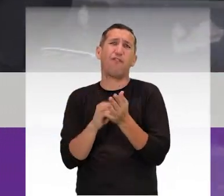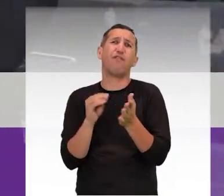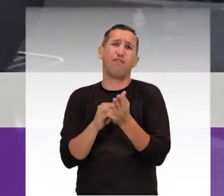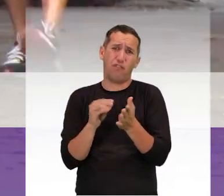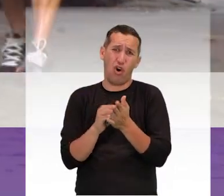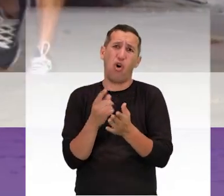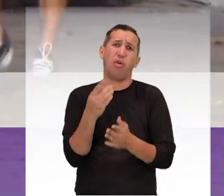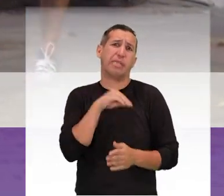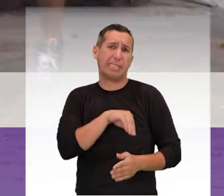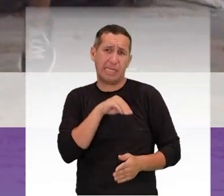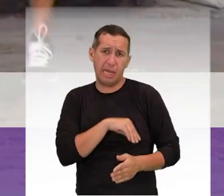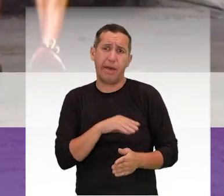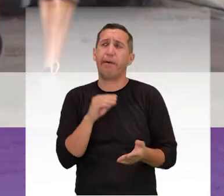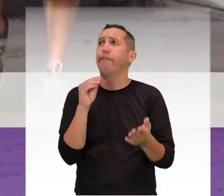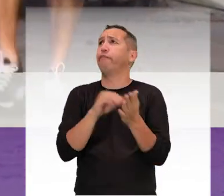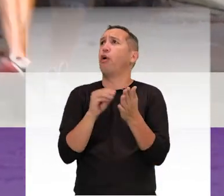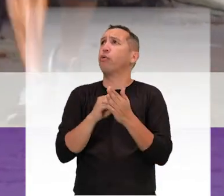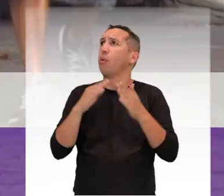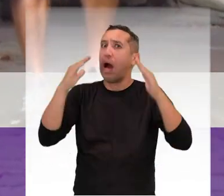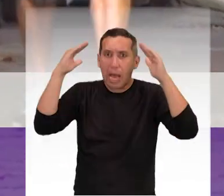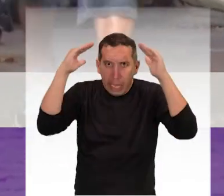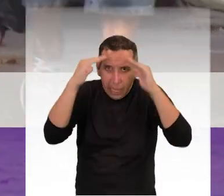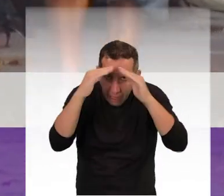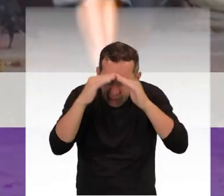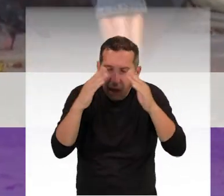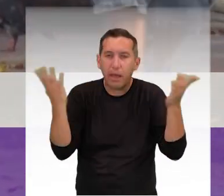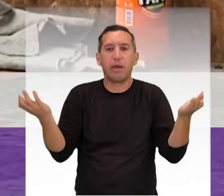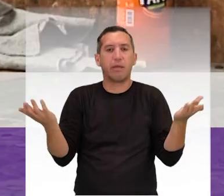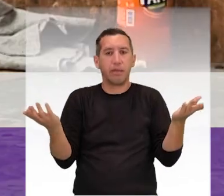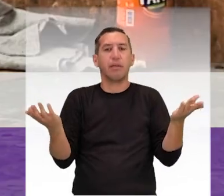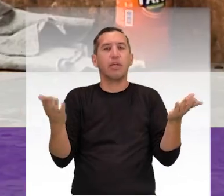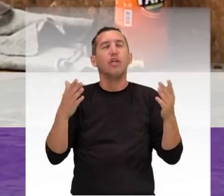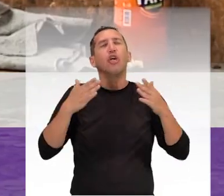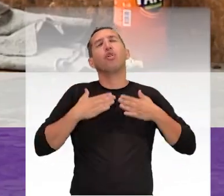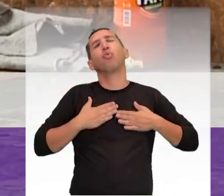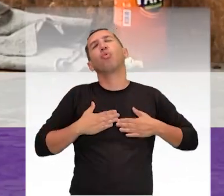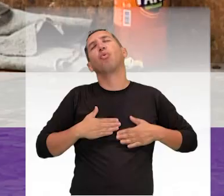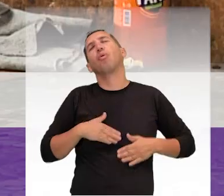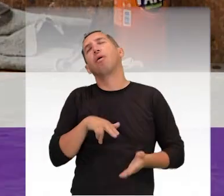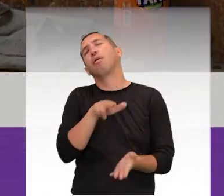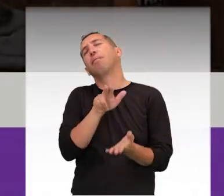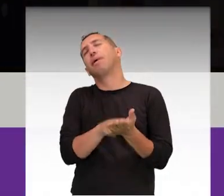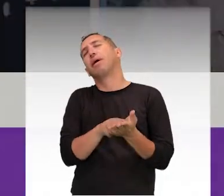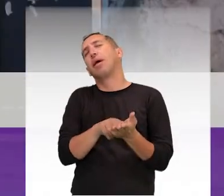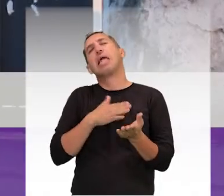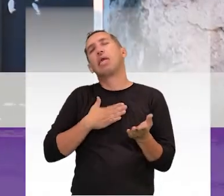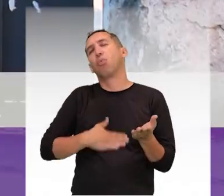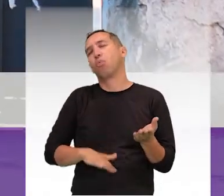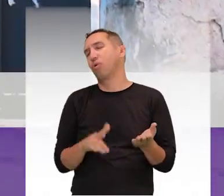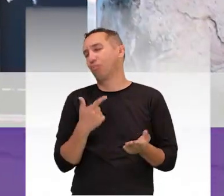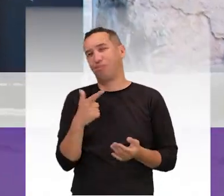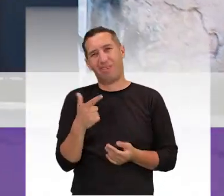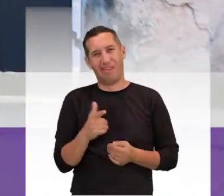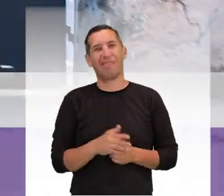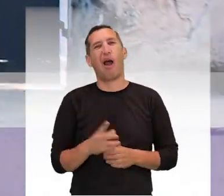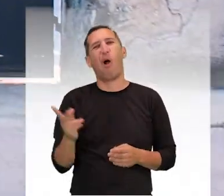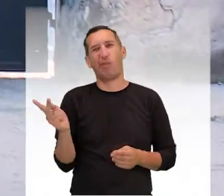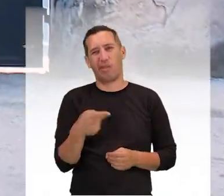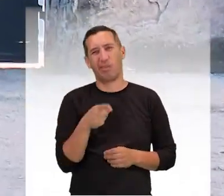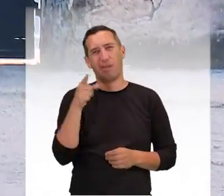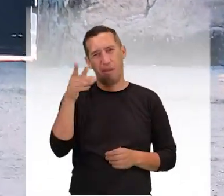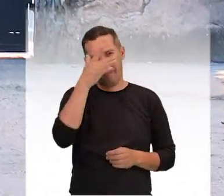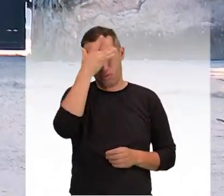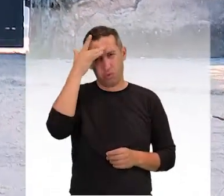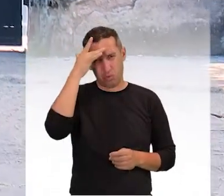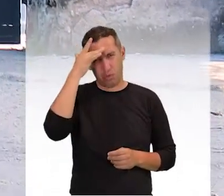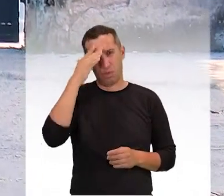renda, de um teto, de um abrigo para se proteger da chuva e dormir com tranquilidade. Essas são algumas